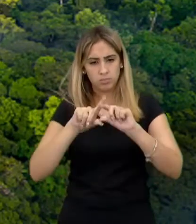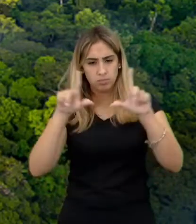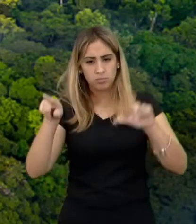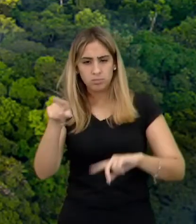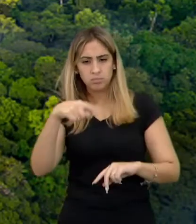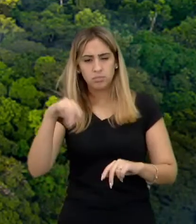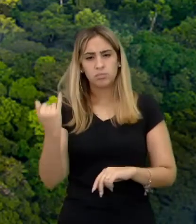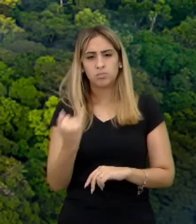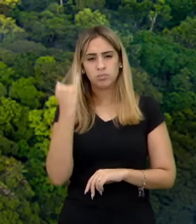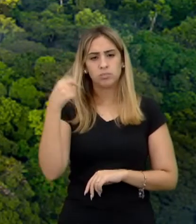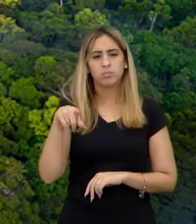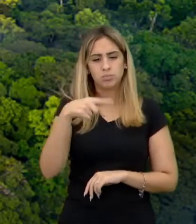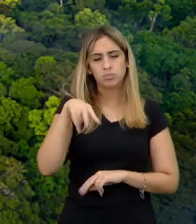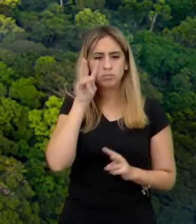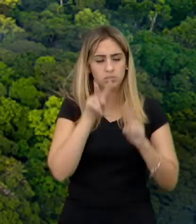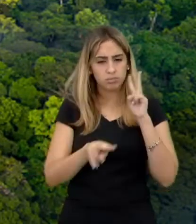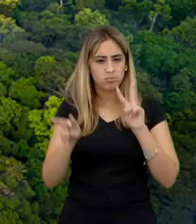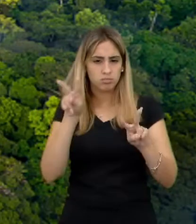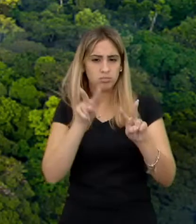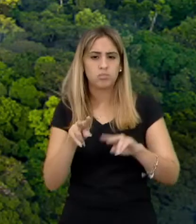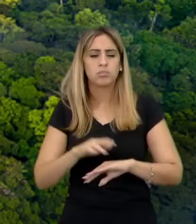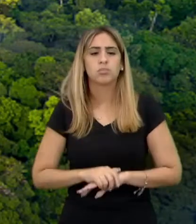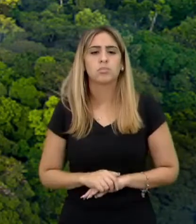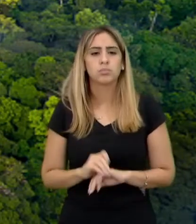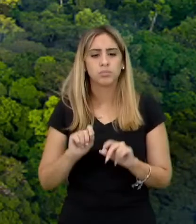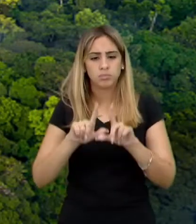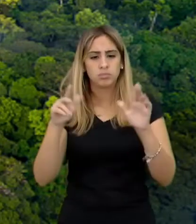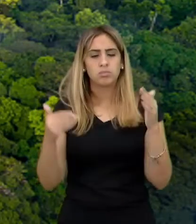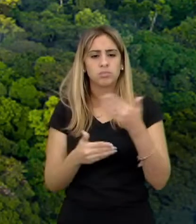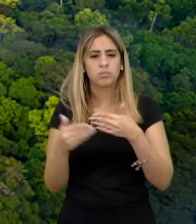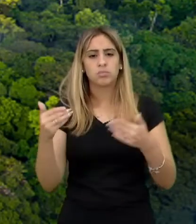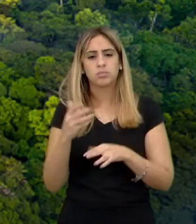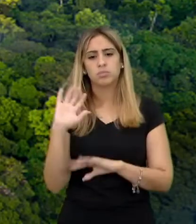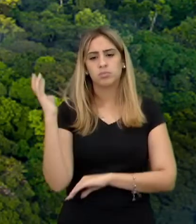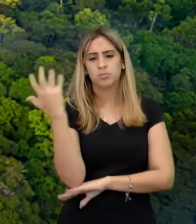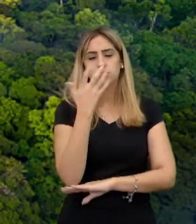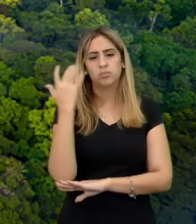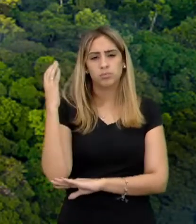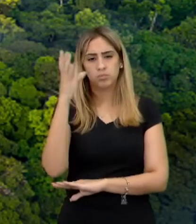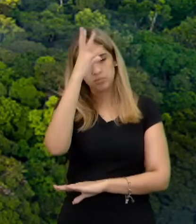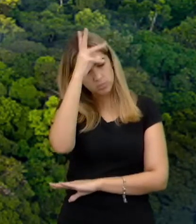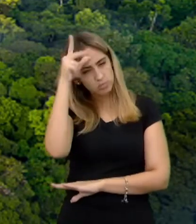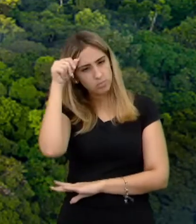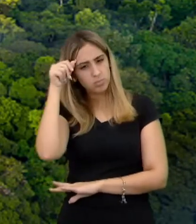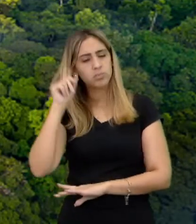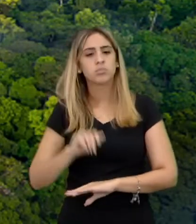bem importante, né? Vocês estão vendo imagens aí da floresta amazônica, inclusive